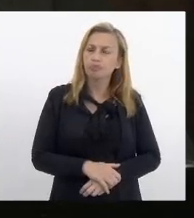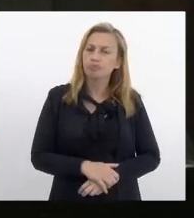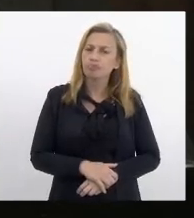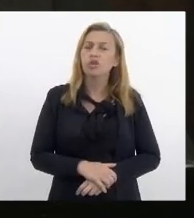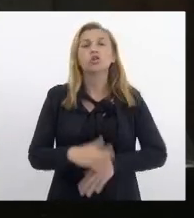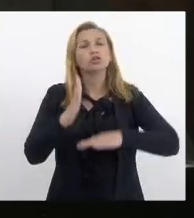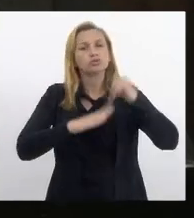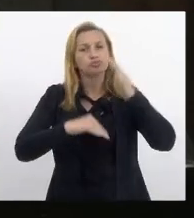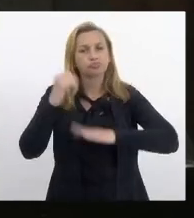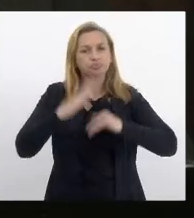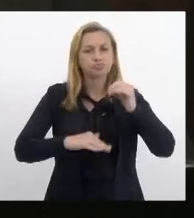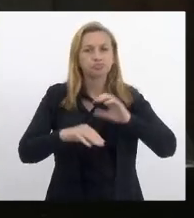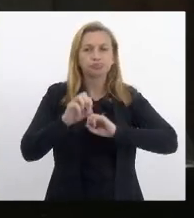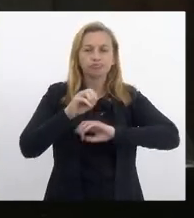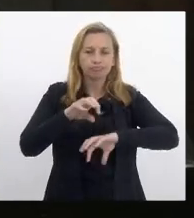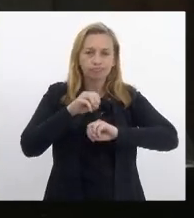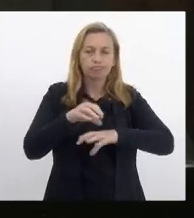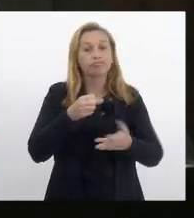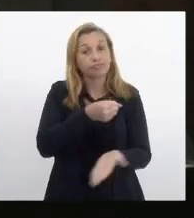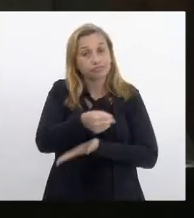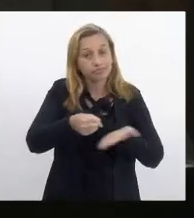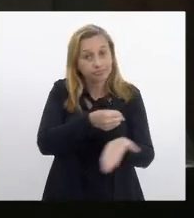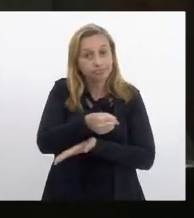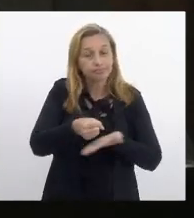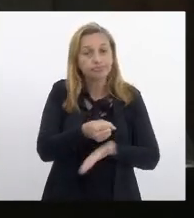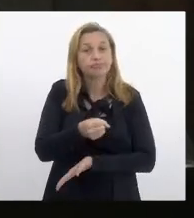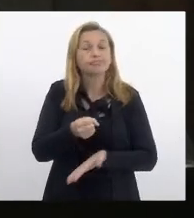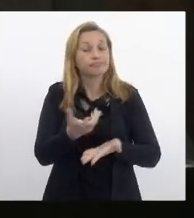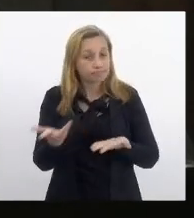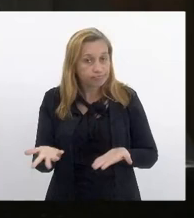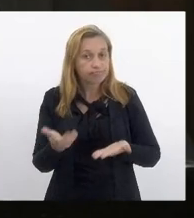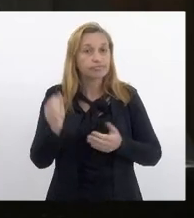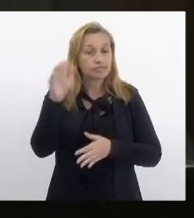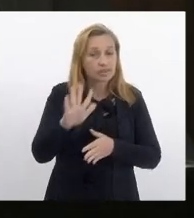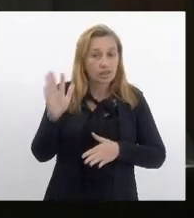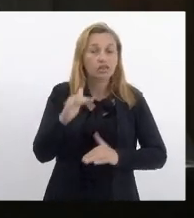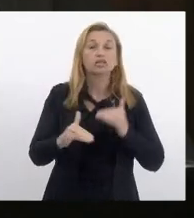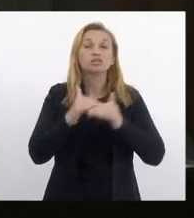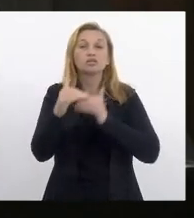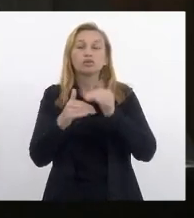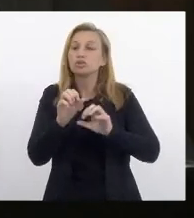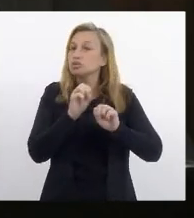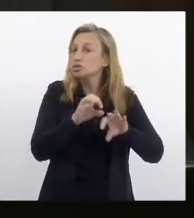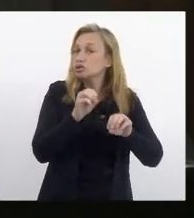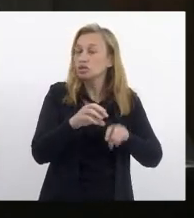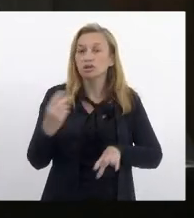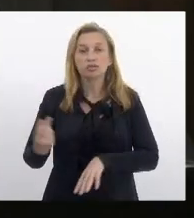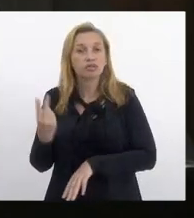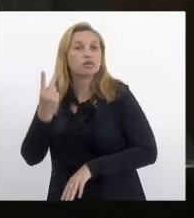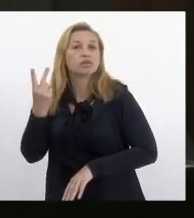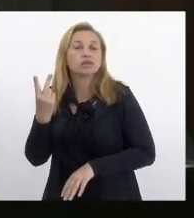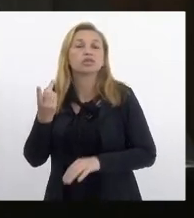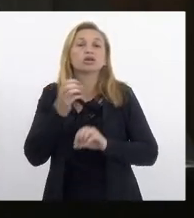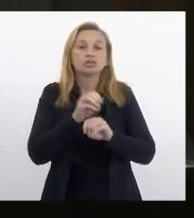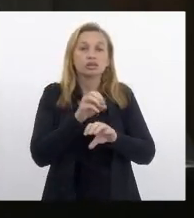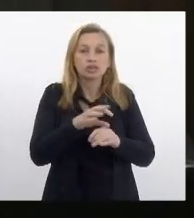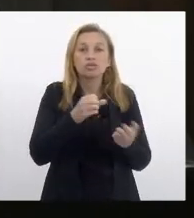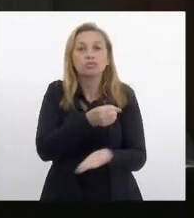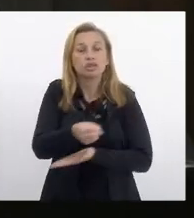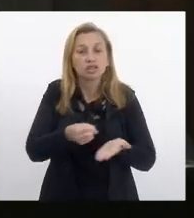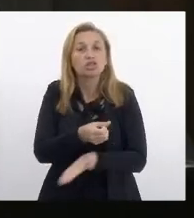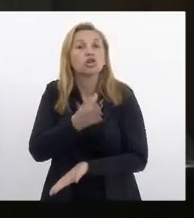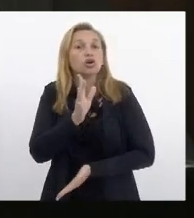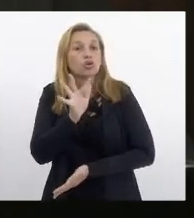dos Profissionais da Educação Básica, que é o Fundo Nacional de Desenvolvimento do Ensino e de Valorização da Educação Básica. Esse fundo